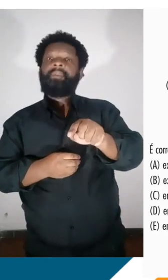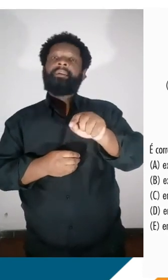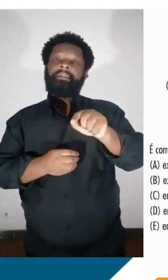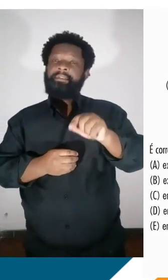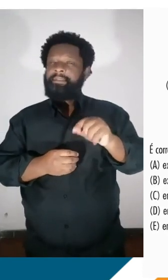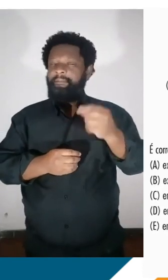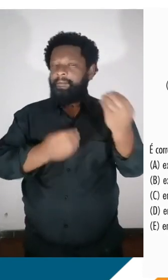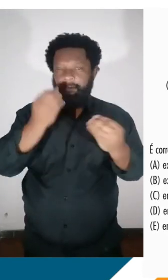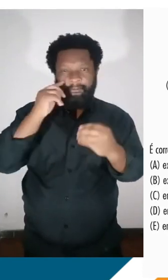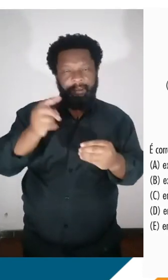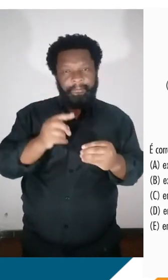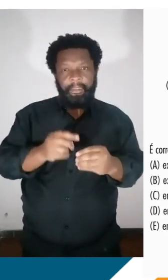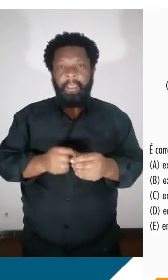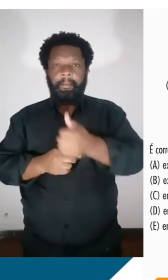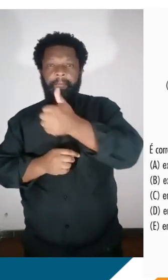1107,14,